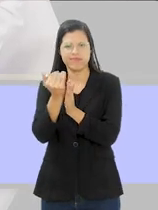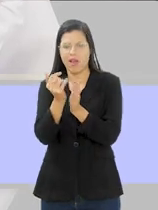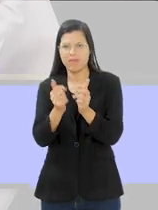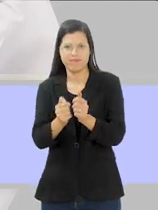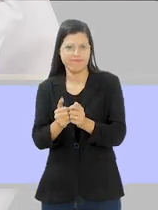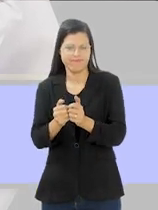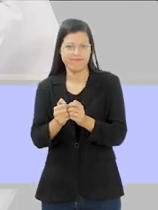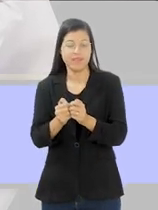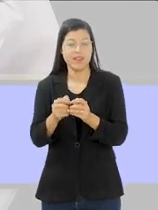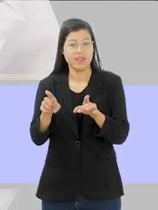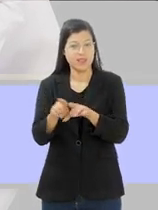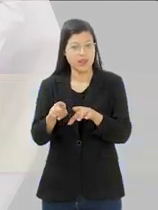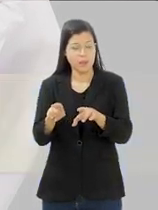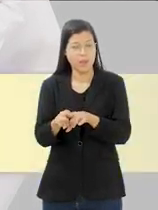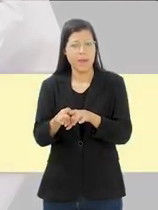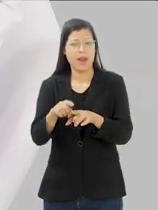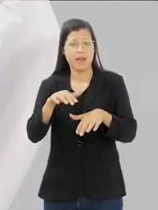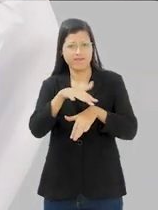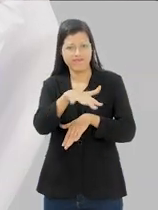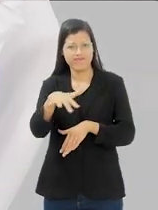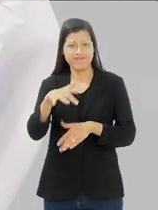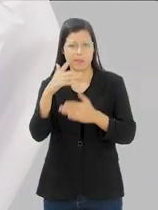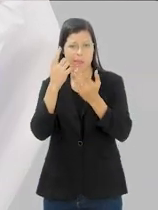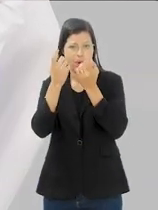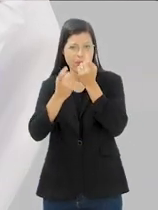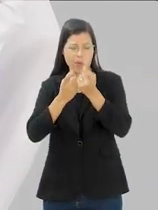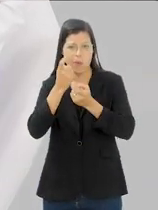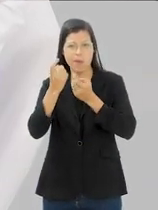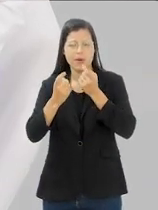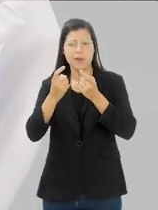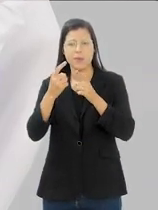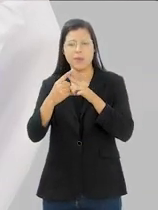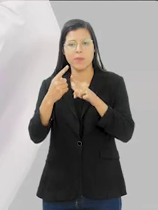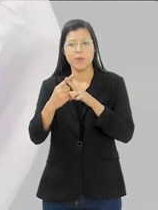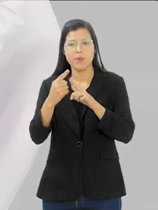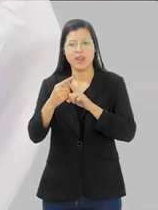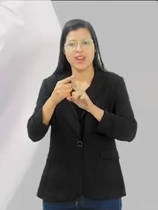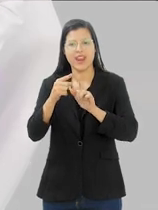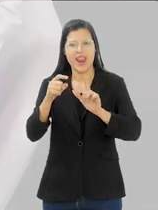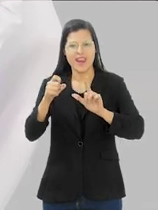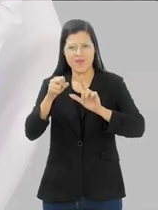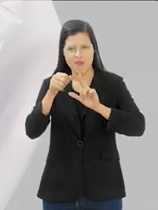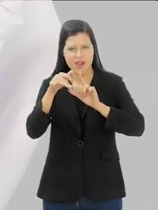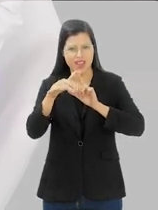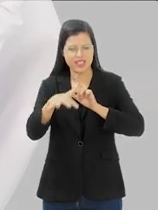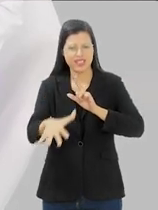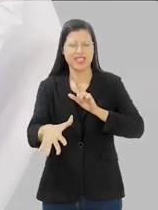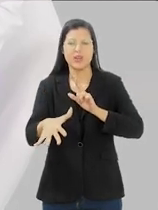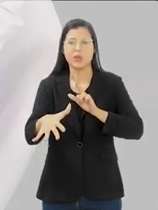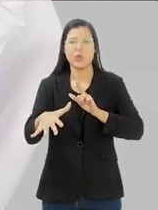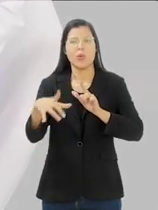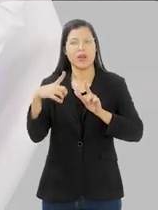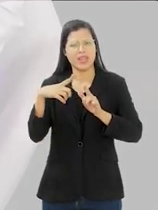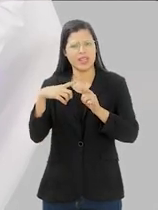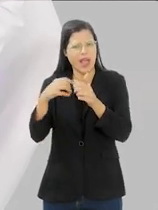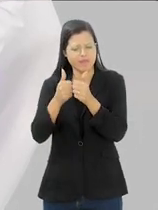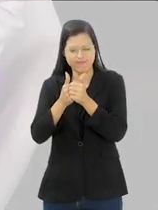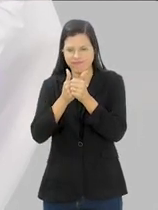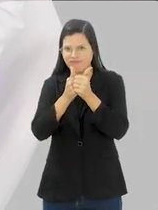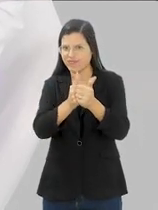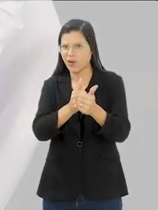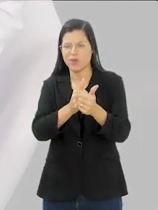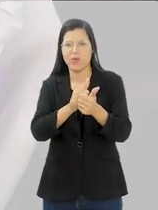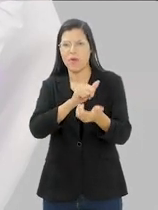cenário é ainda mais preocupante com o estímulo de influenciadores mirins que têm uma legião de seguidores nas